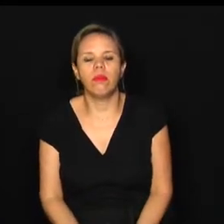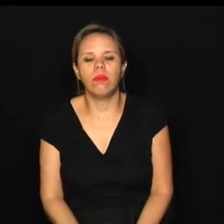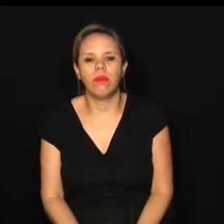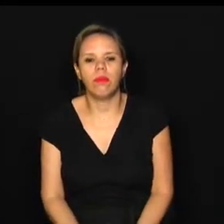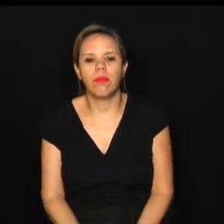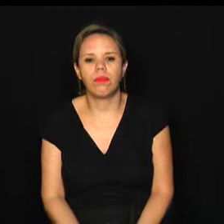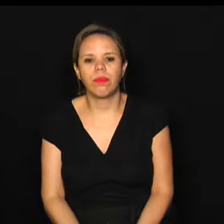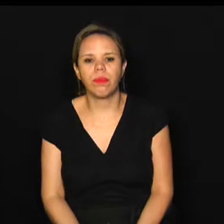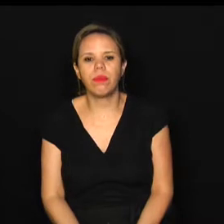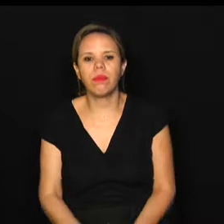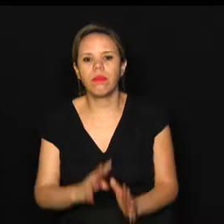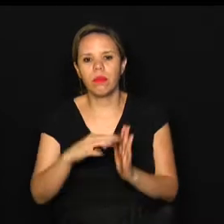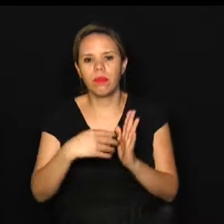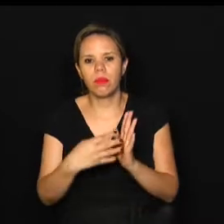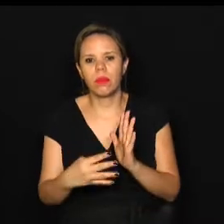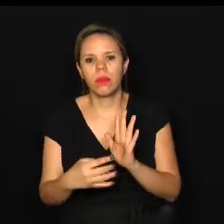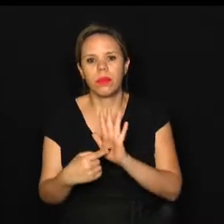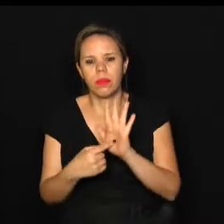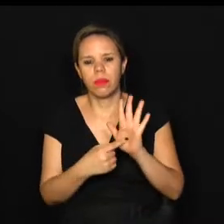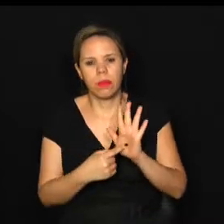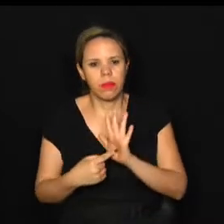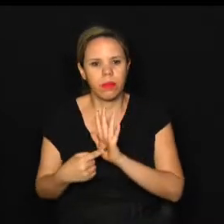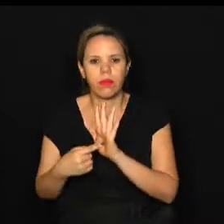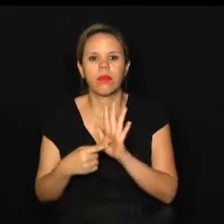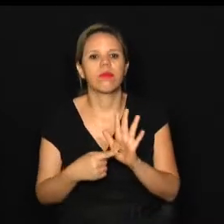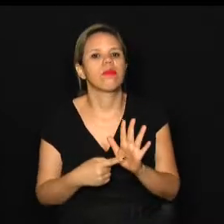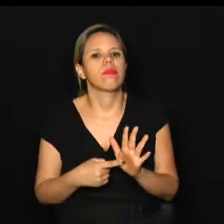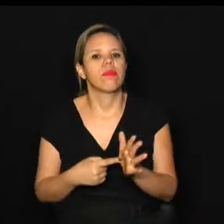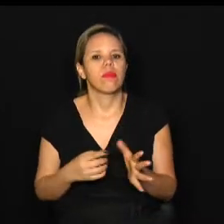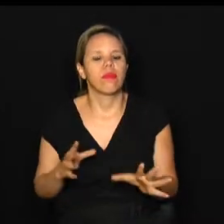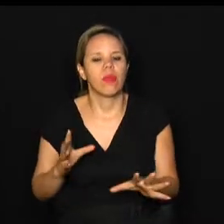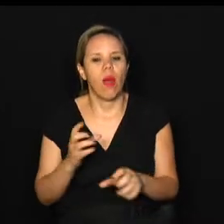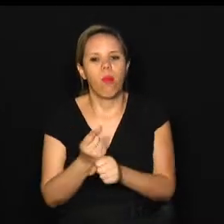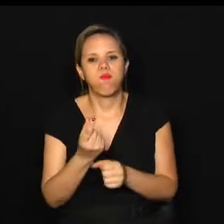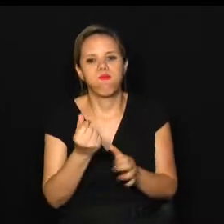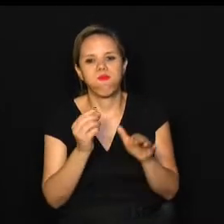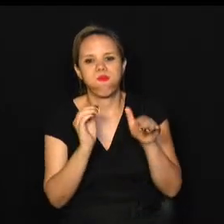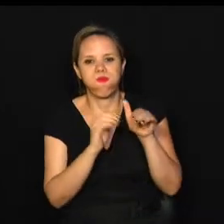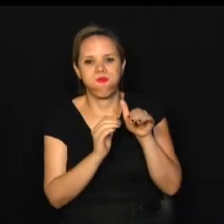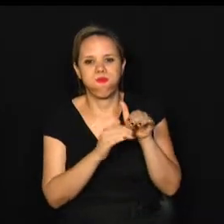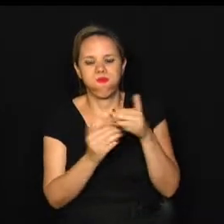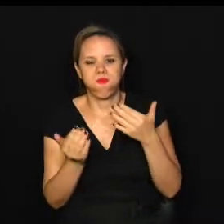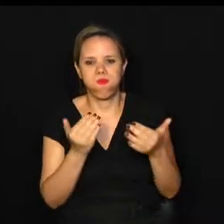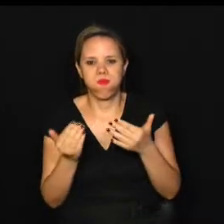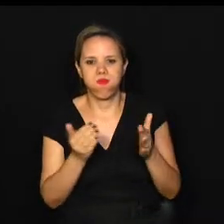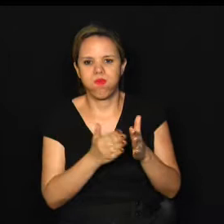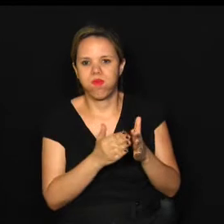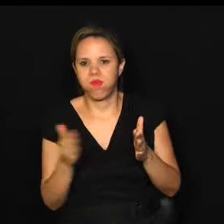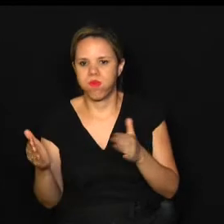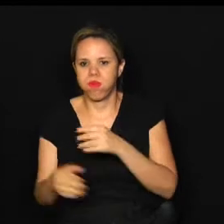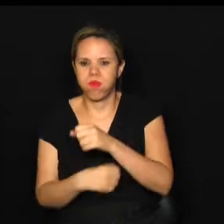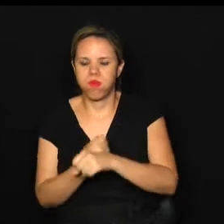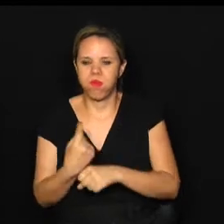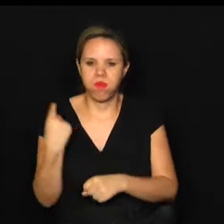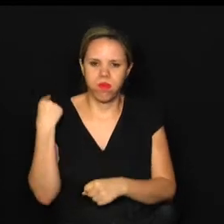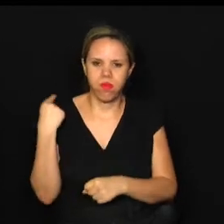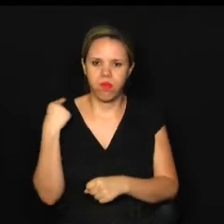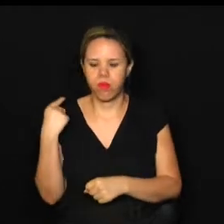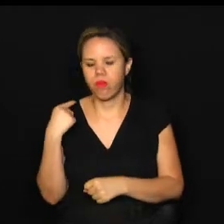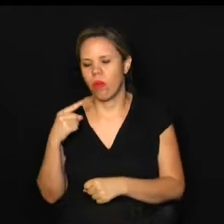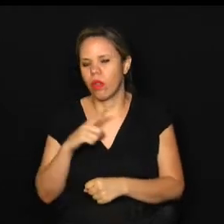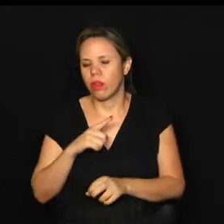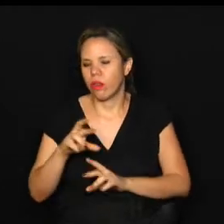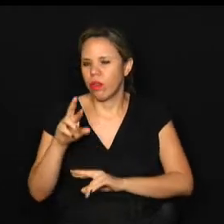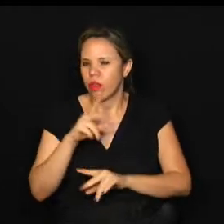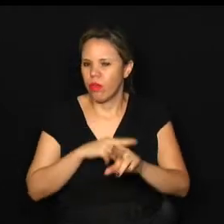Essa outra tabela a gente detalha aqui as receitas de capital, também sempre comparado com o igual período do ano passado. Então ela teve uma variação